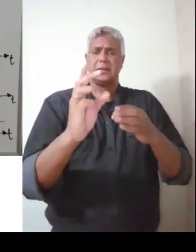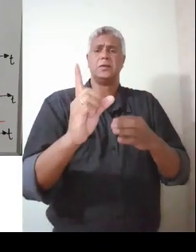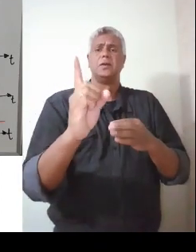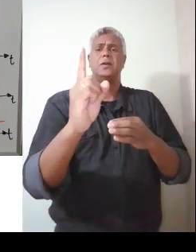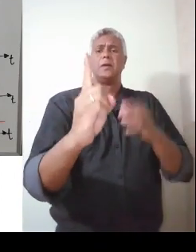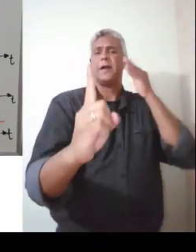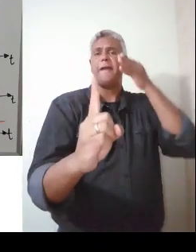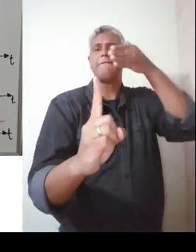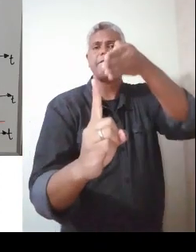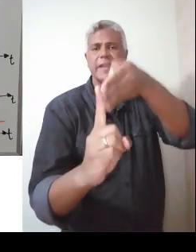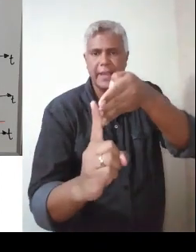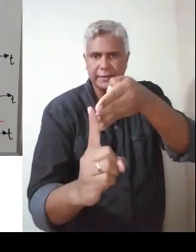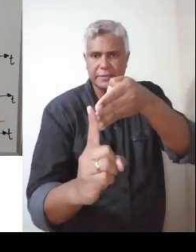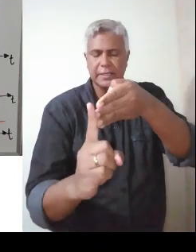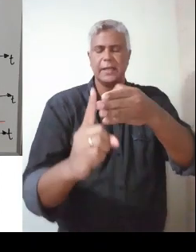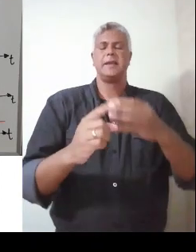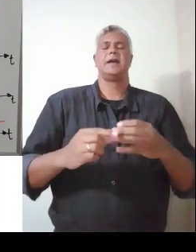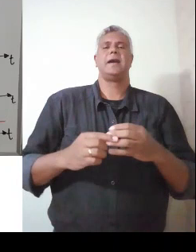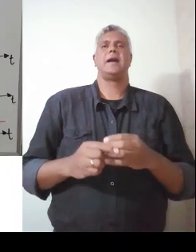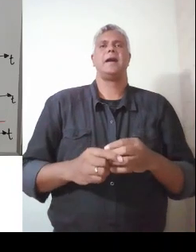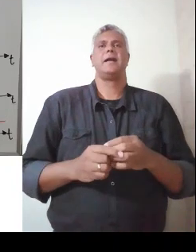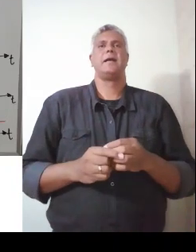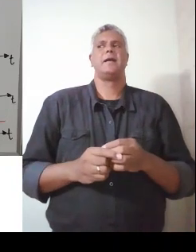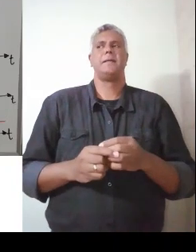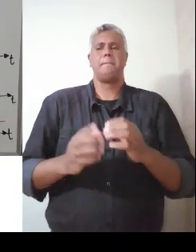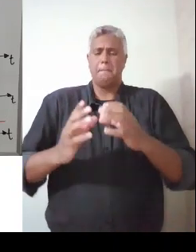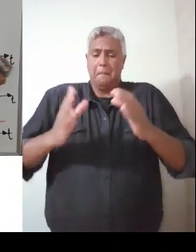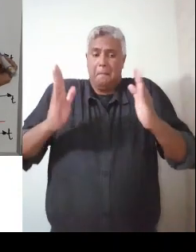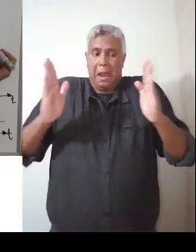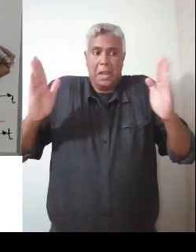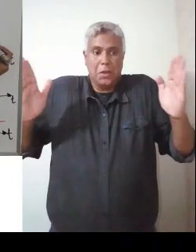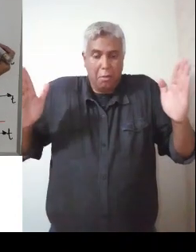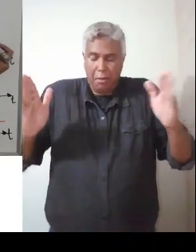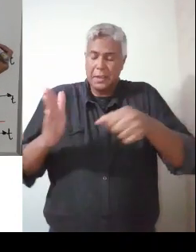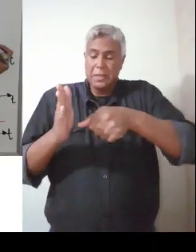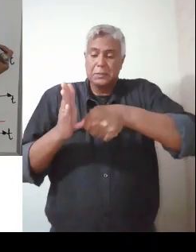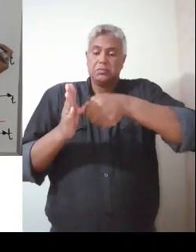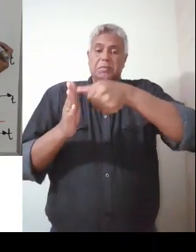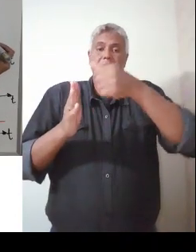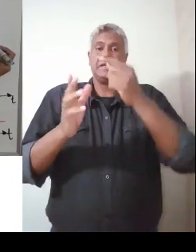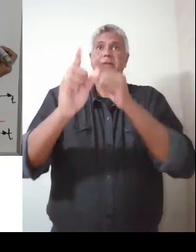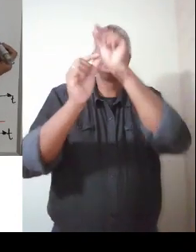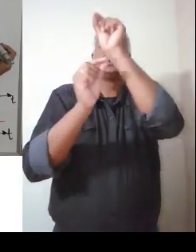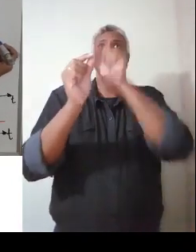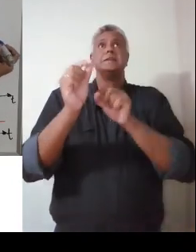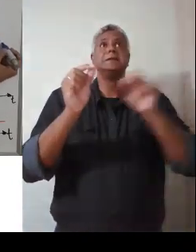vez maior neste primeiro gráfico. Portanto, aqui nós encontramos